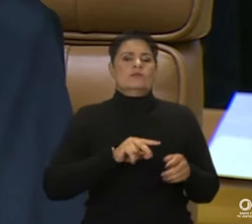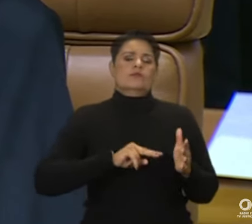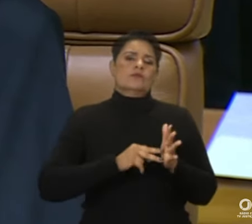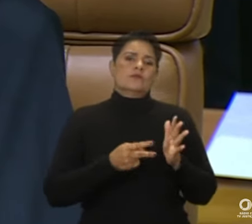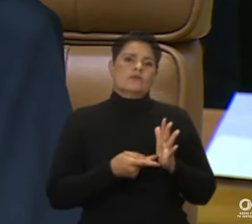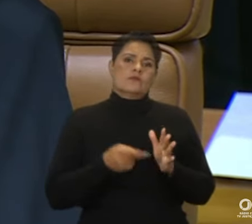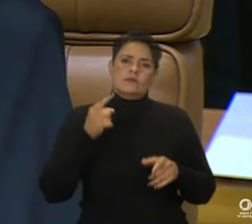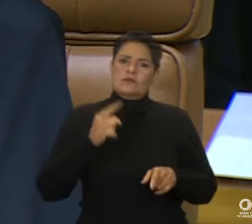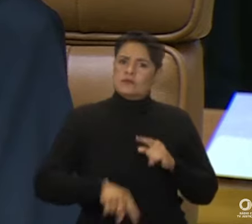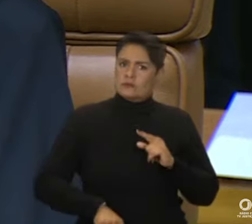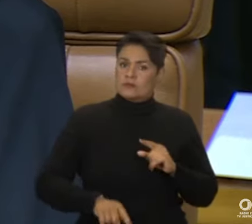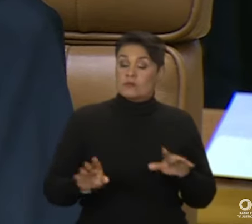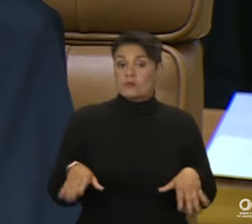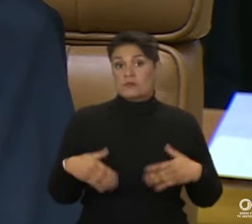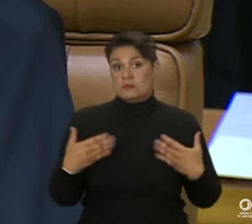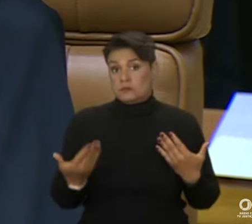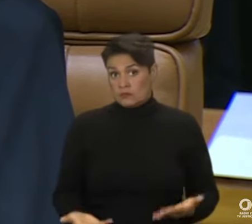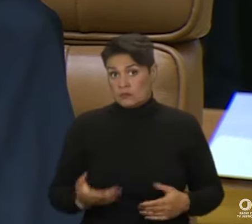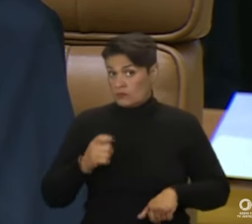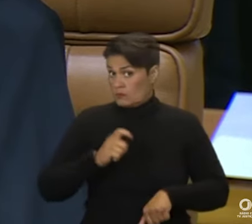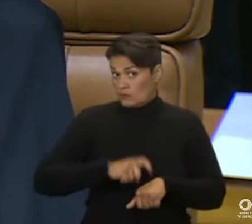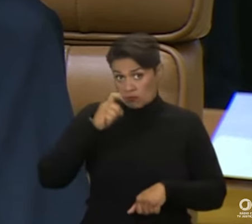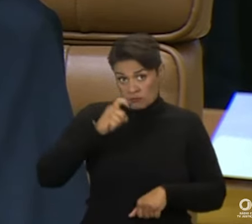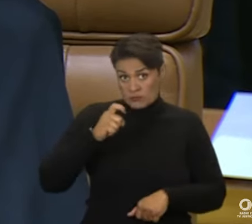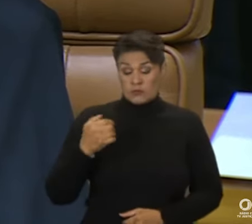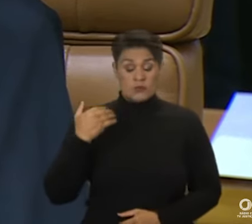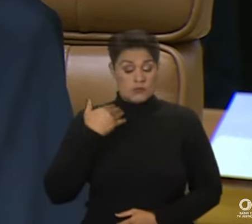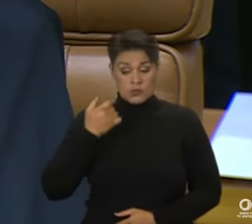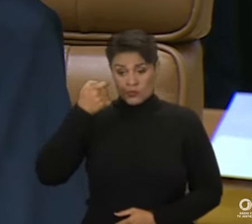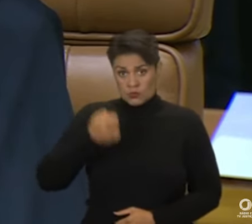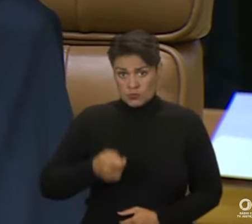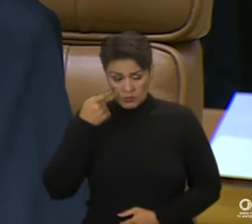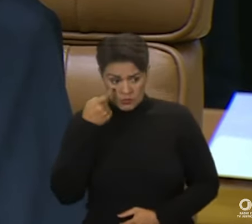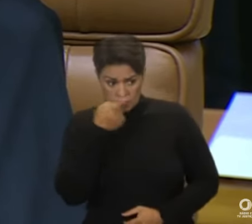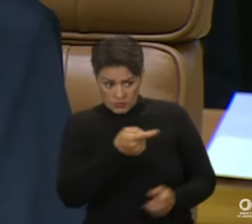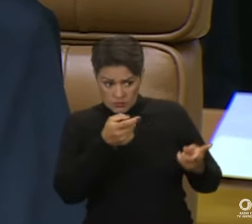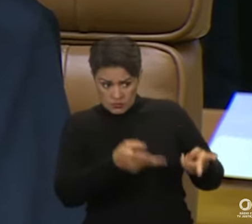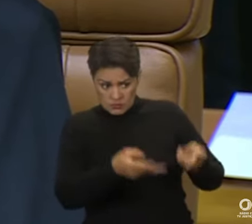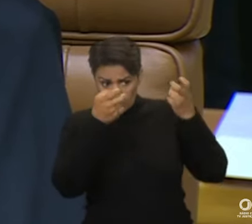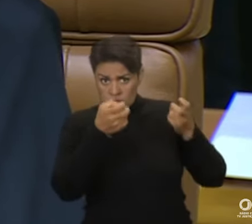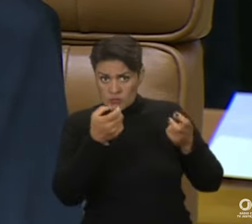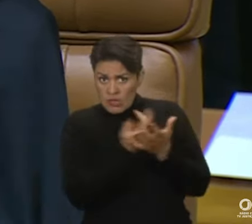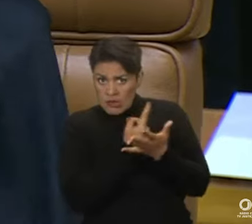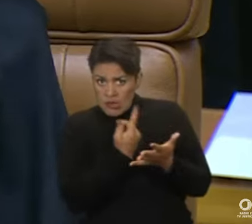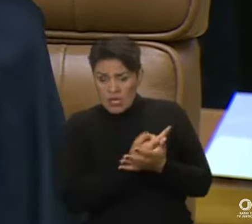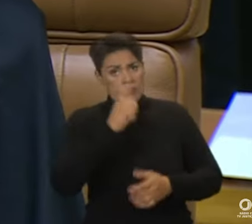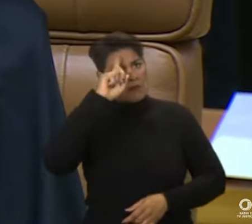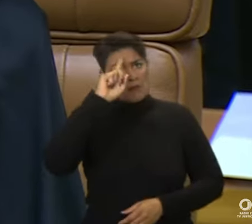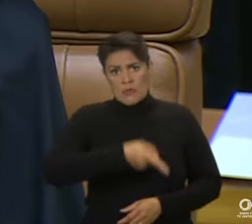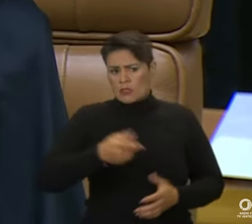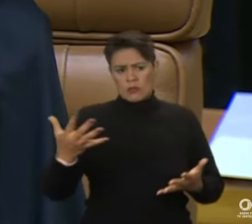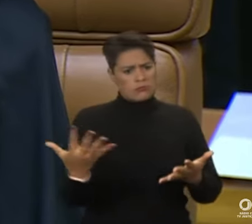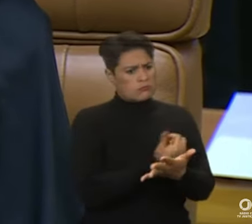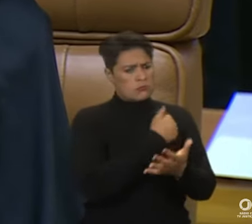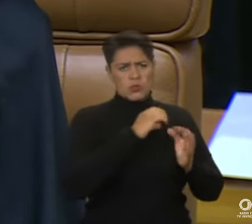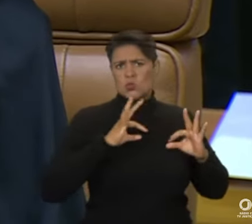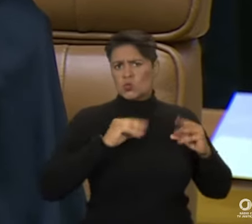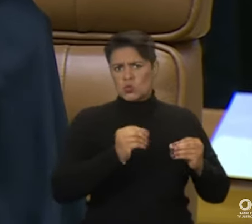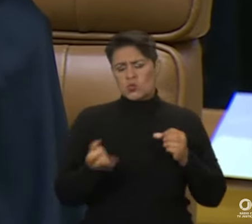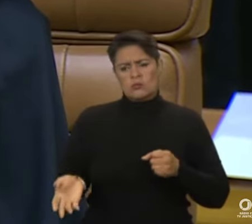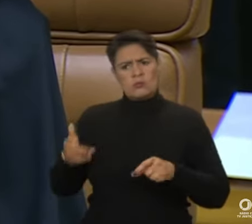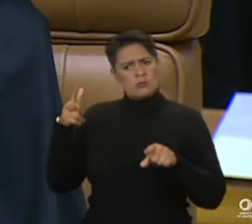verificar essas condutas, o juiz tem o dever de determinar o recolhimento do material e, ao mesmo tempo, registrar essa prática